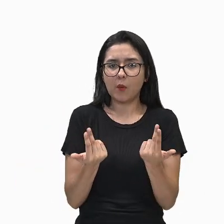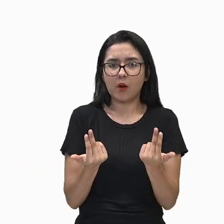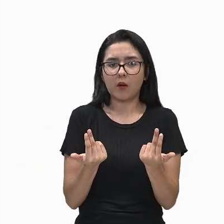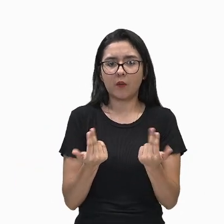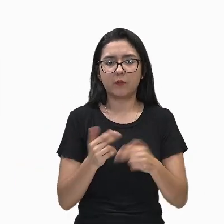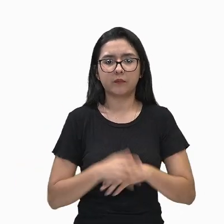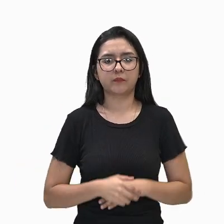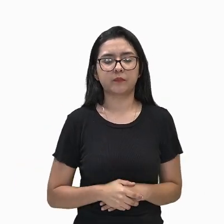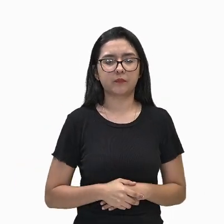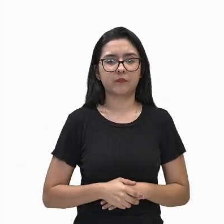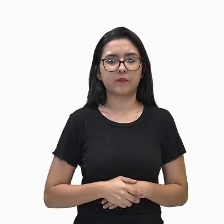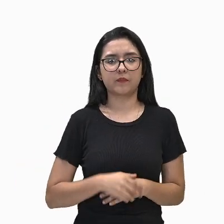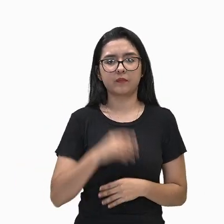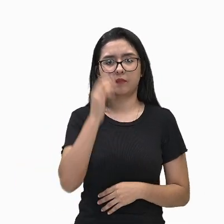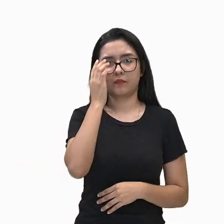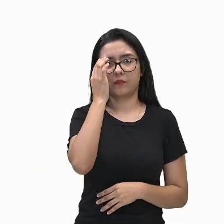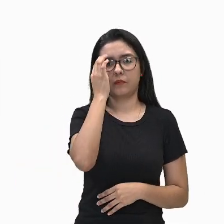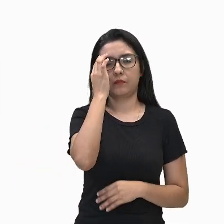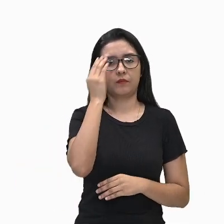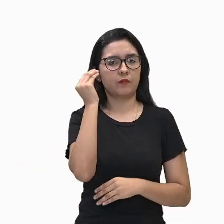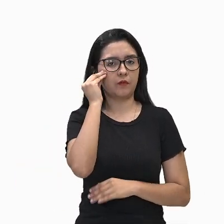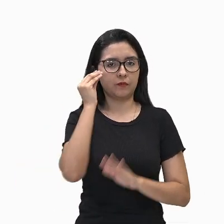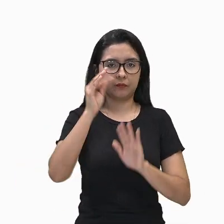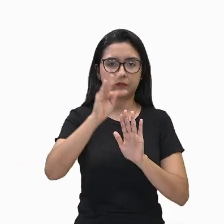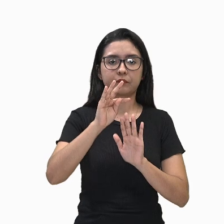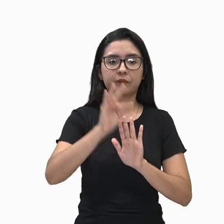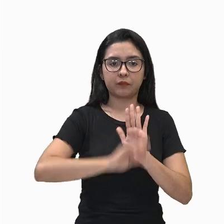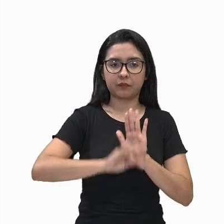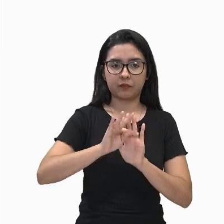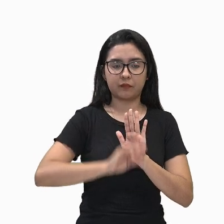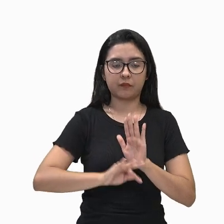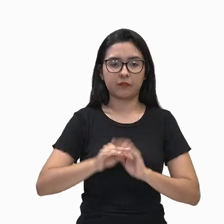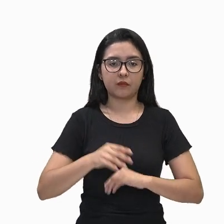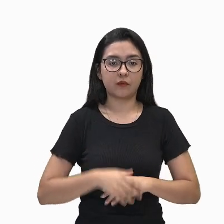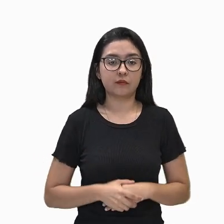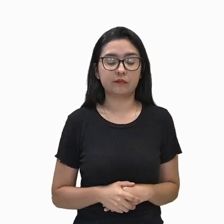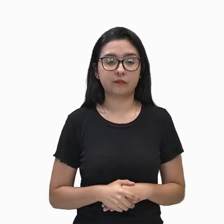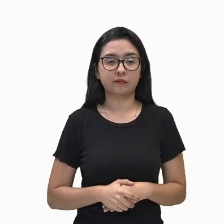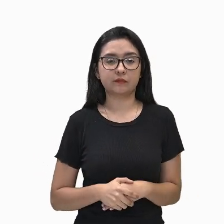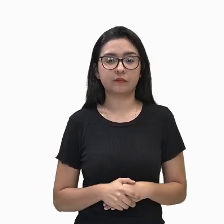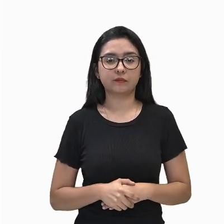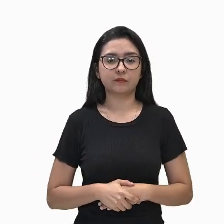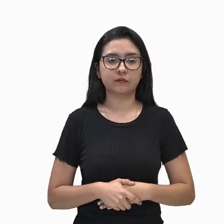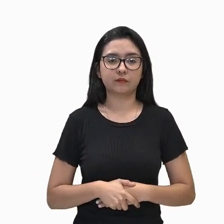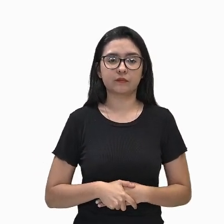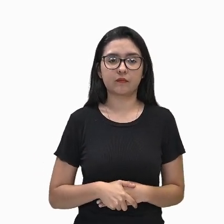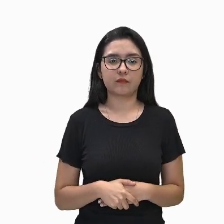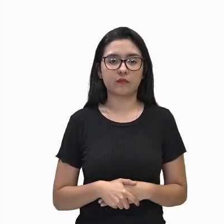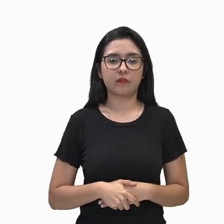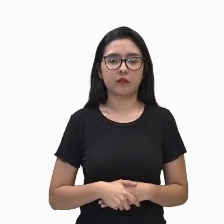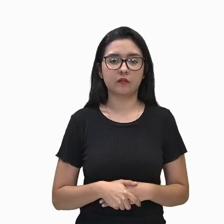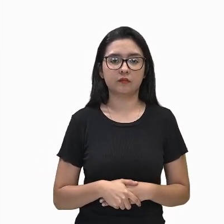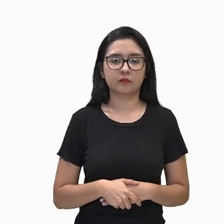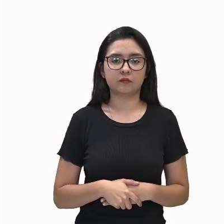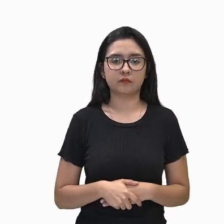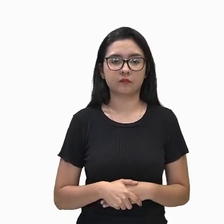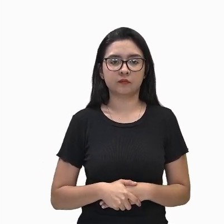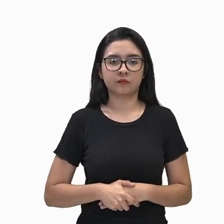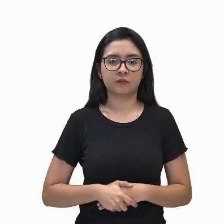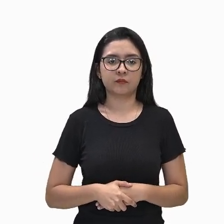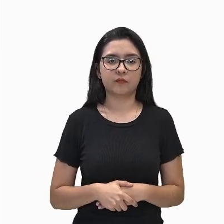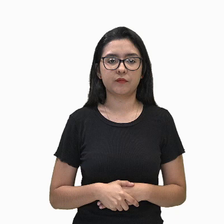e diferente ao mesmo tempo. Vamos ver o conceito. Então, um ofício pode ser ejercido por